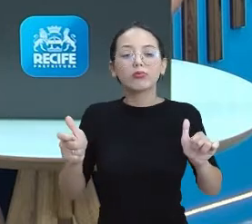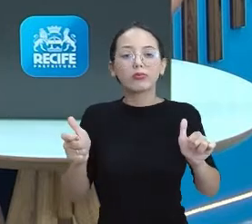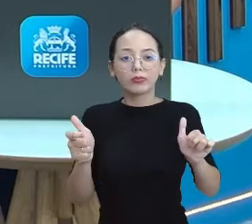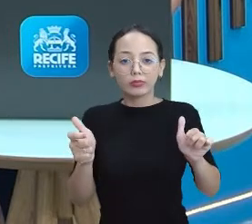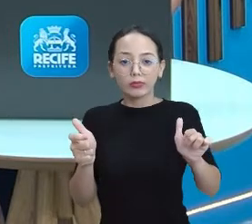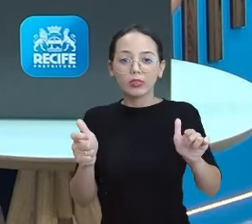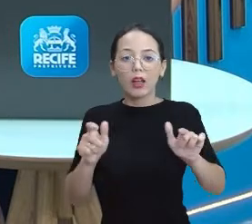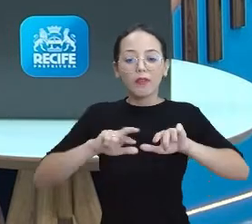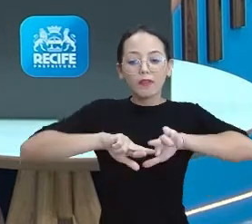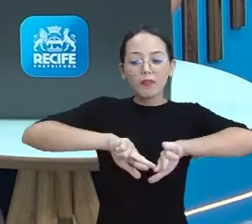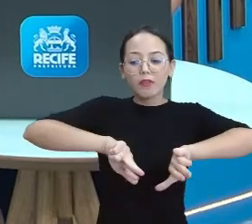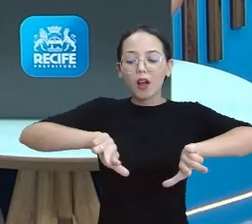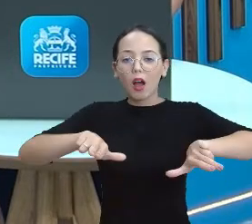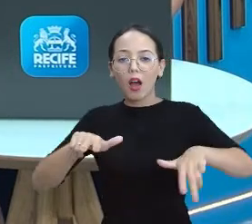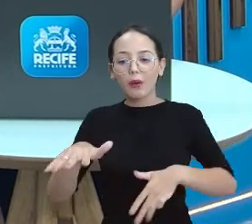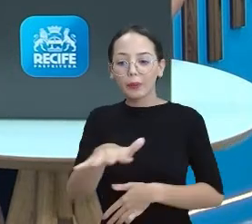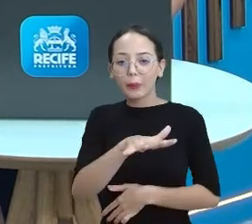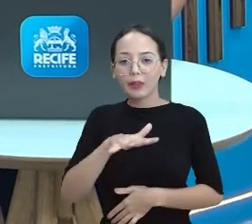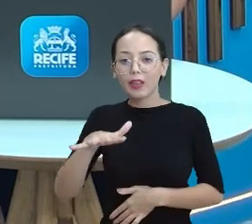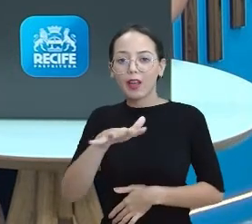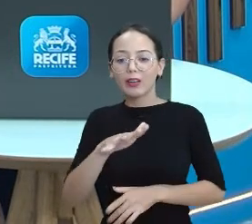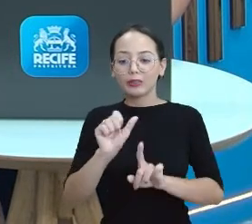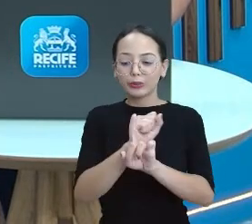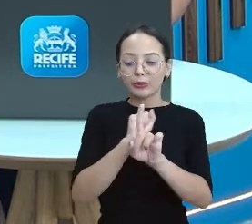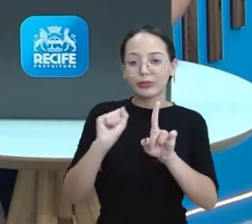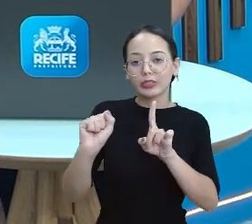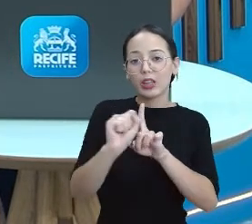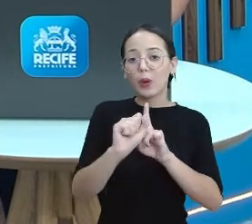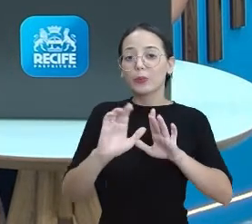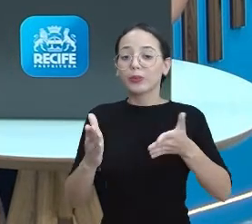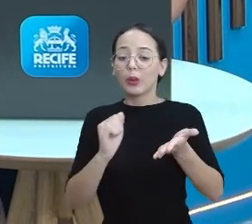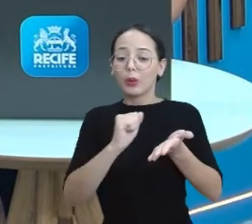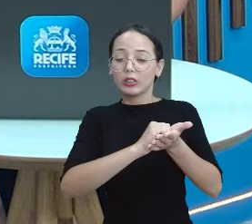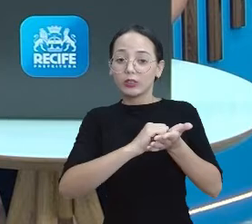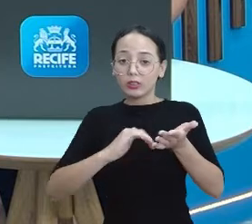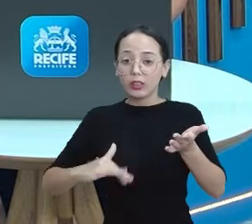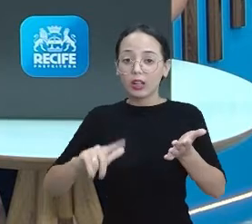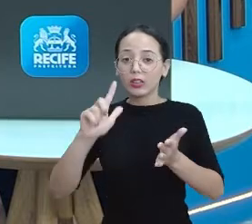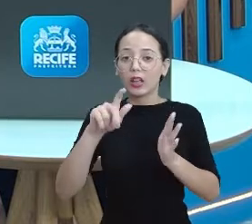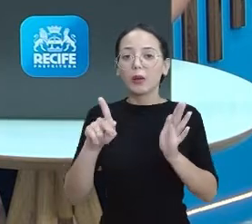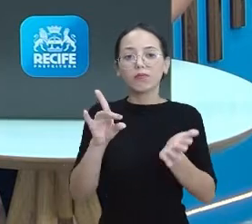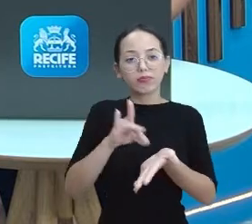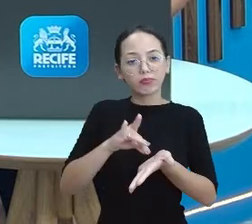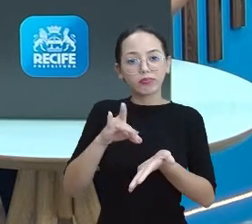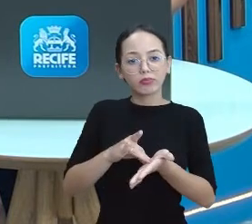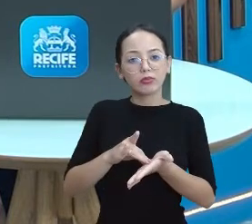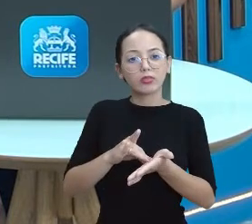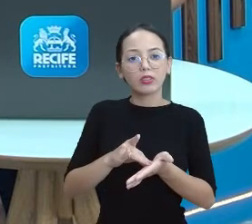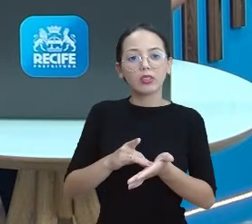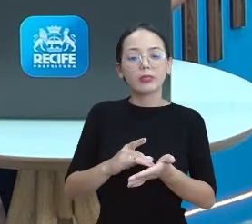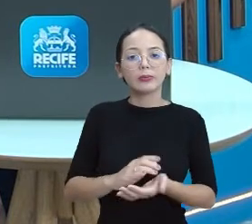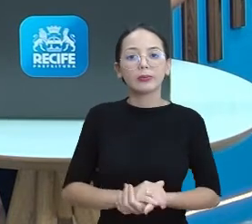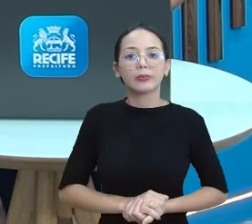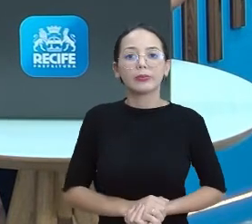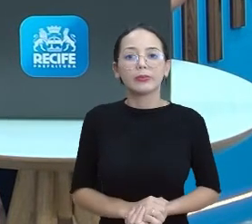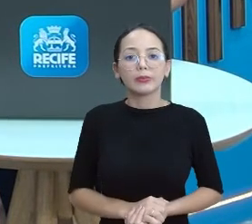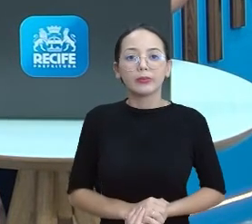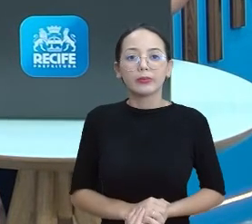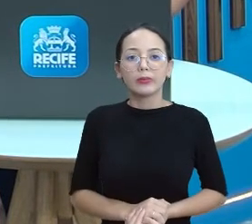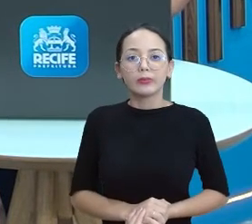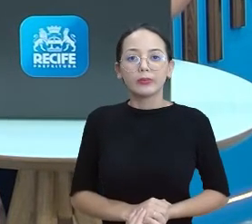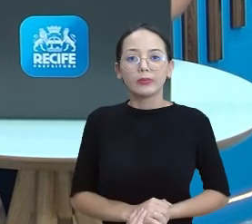estendidos a vários ambientes sociais. Então, essas atividades, elas são realmente propiciadoras.